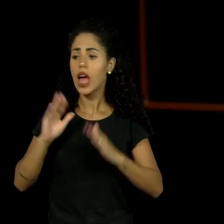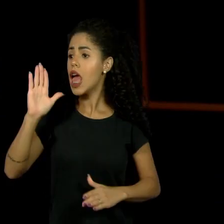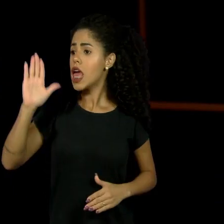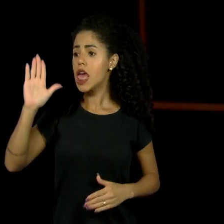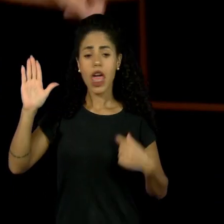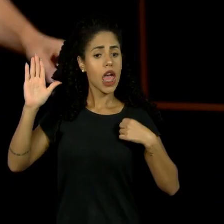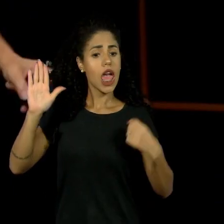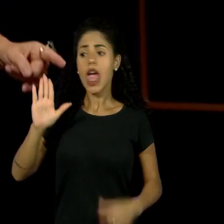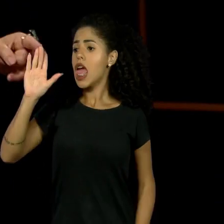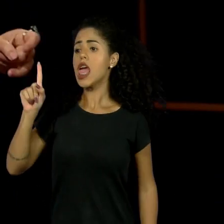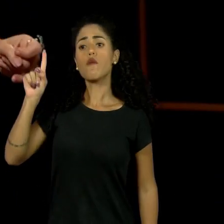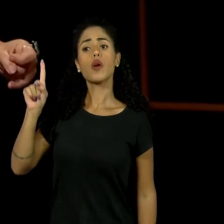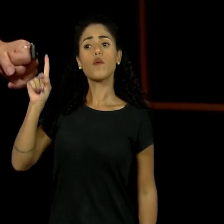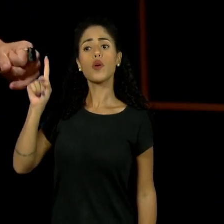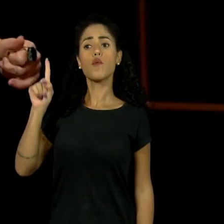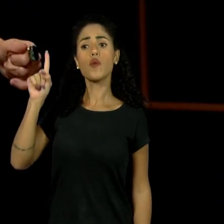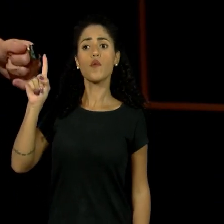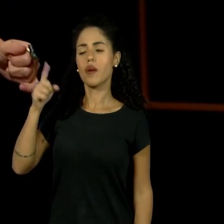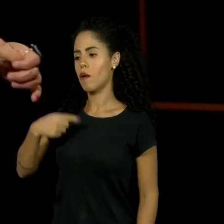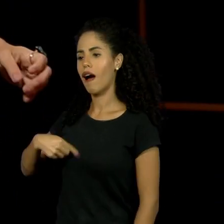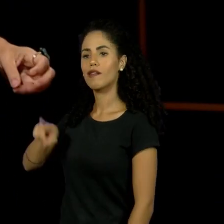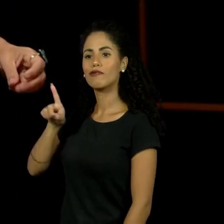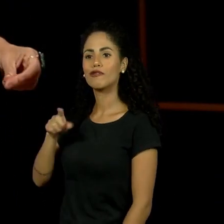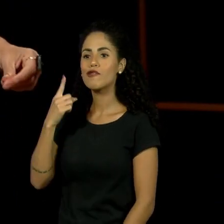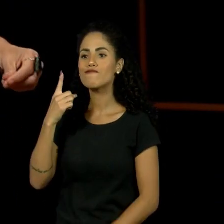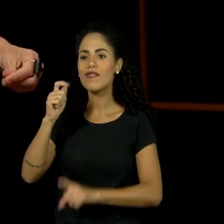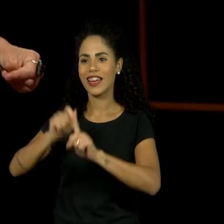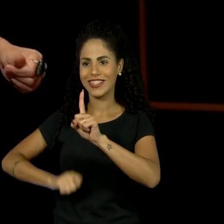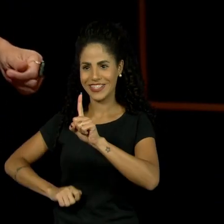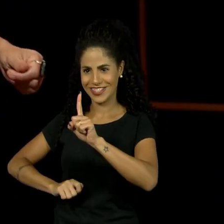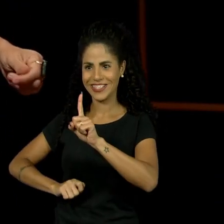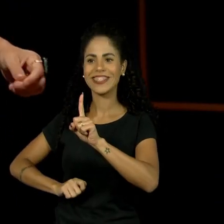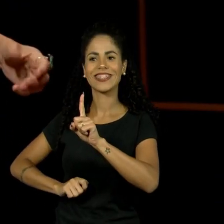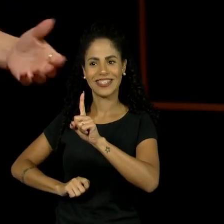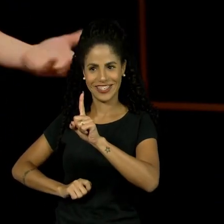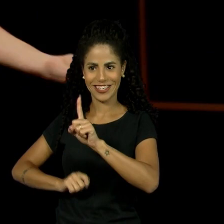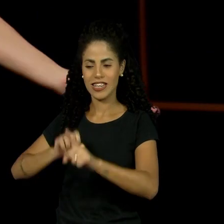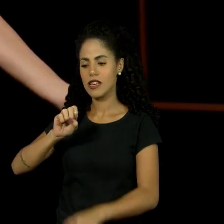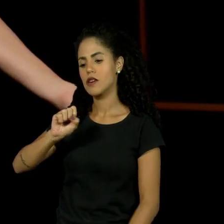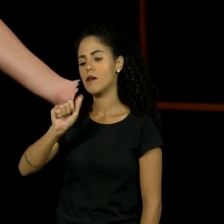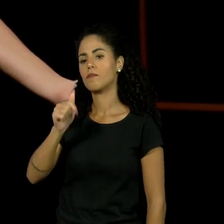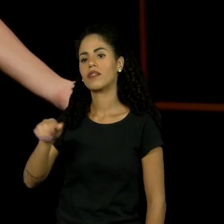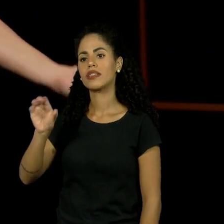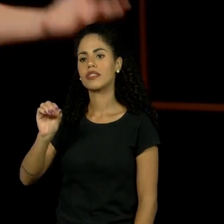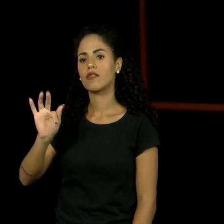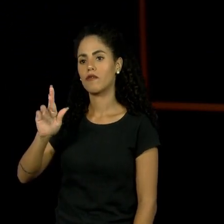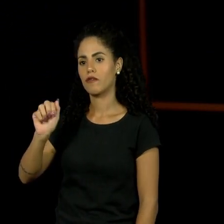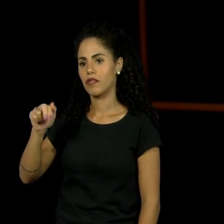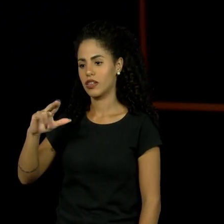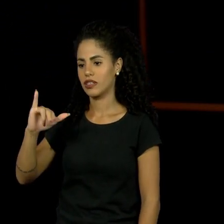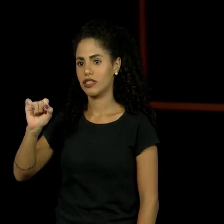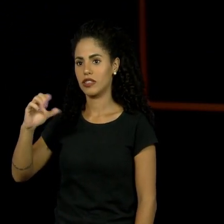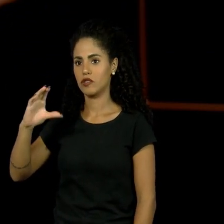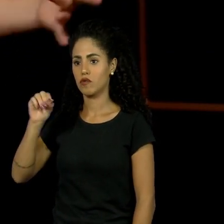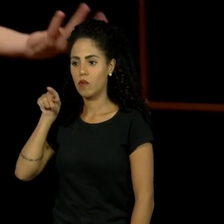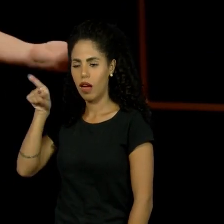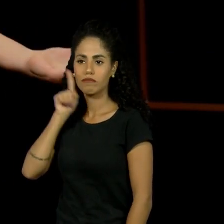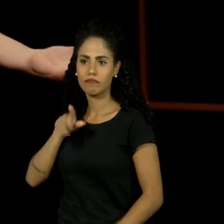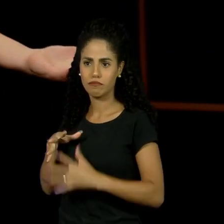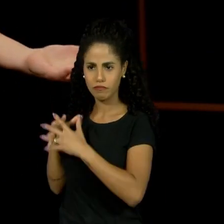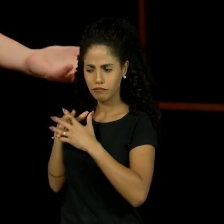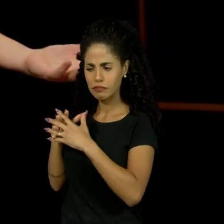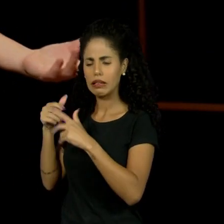voluntariei, despenquei para São Francisco, fiquei lá durante um mês. E sem grana, porque parei de trabalhar, a cabeça meio,